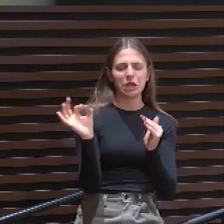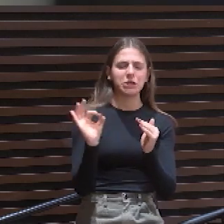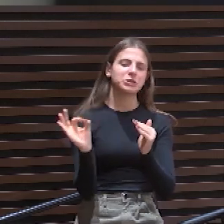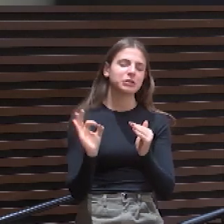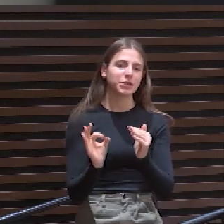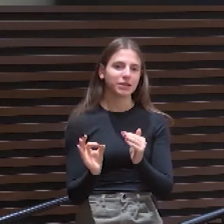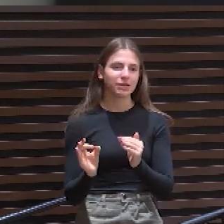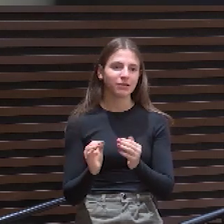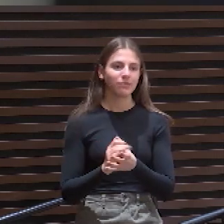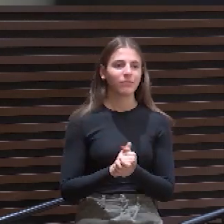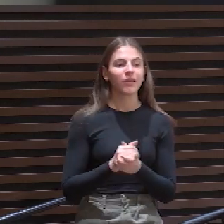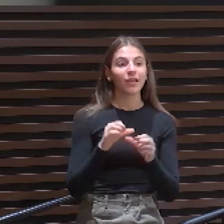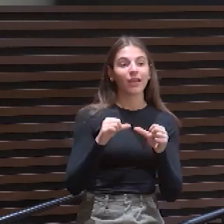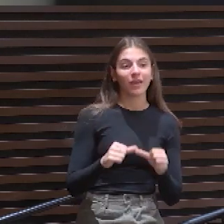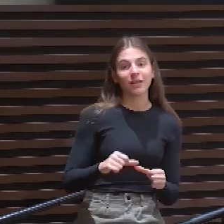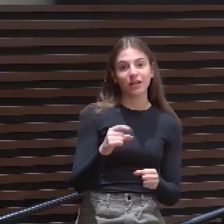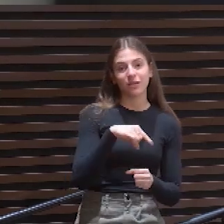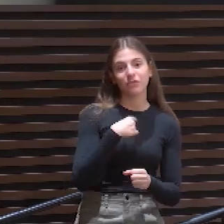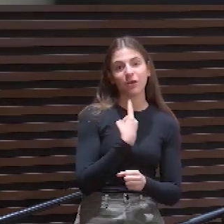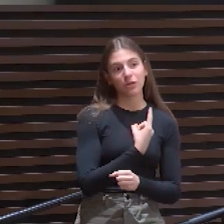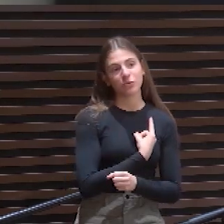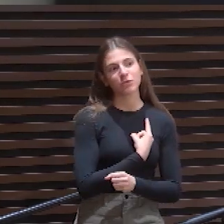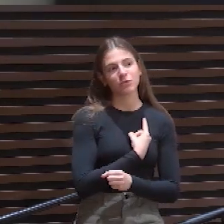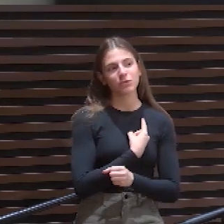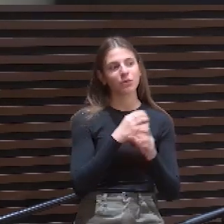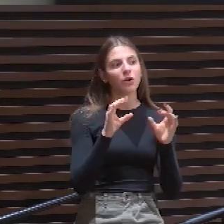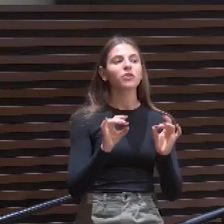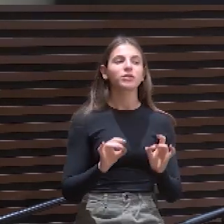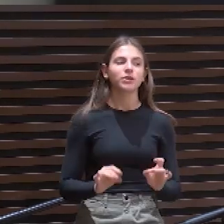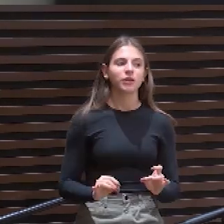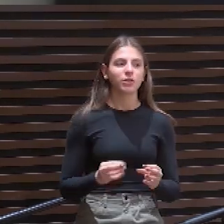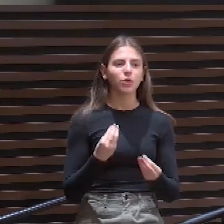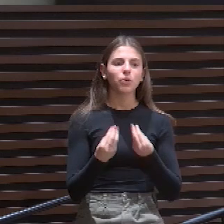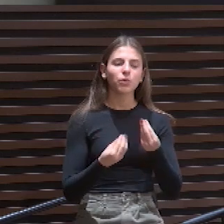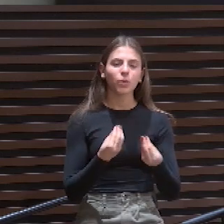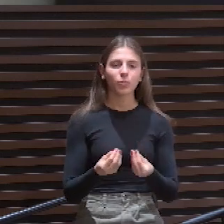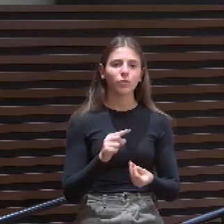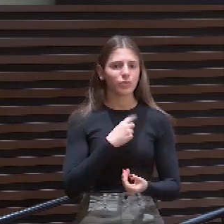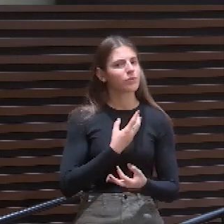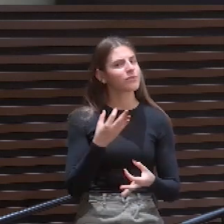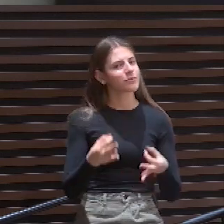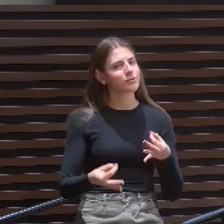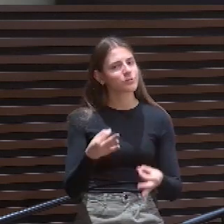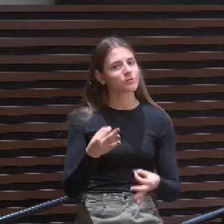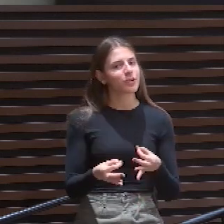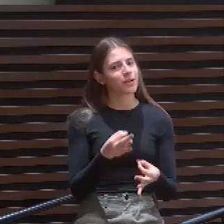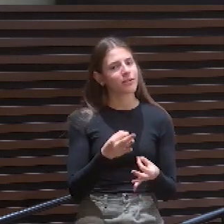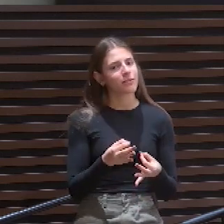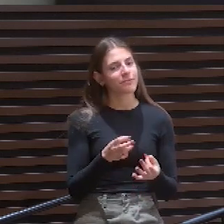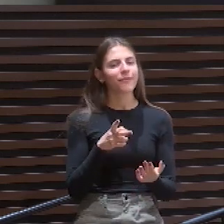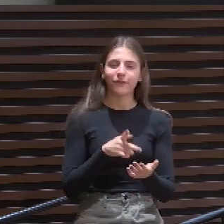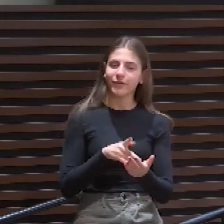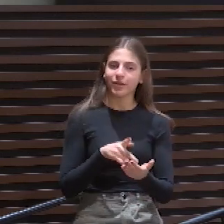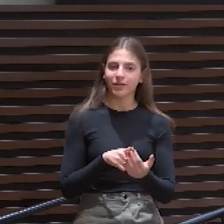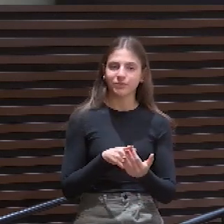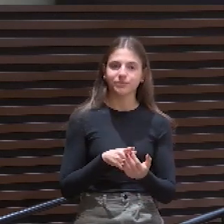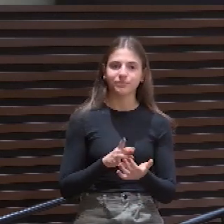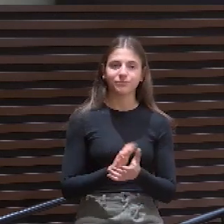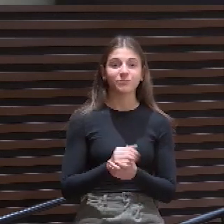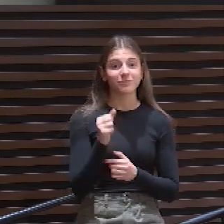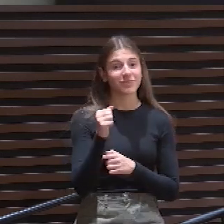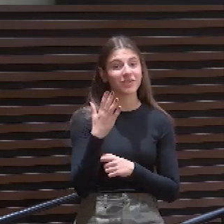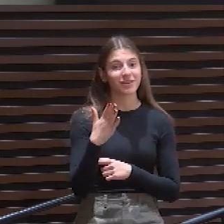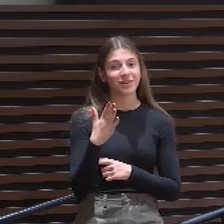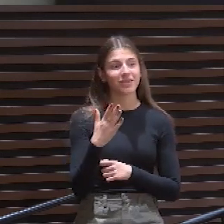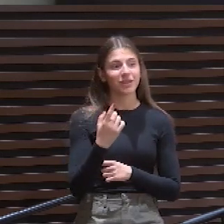Esses são os nossos critérios, queridos. Para que nós vamos ser julgador? Não é verdade? Então,